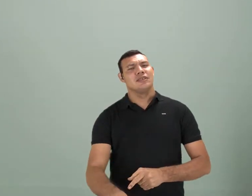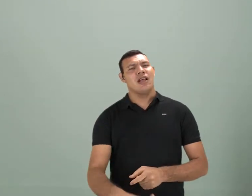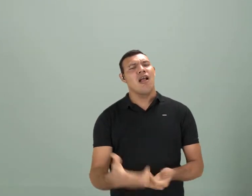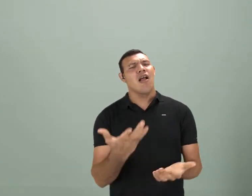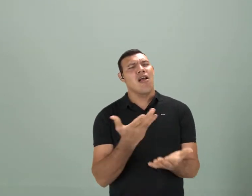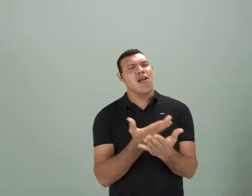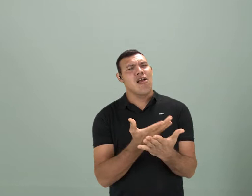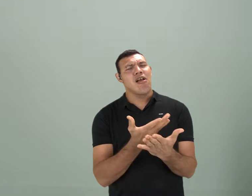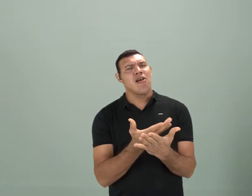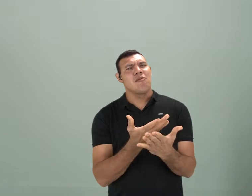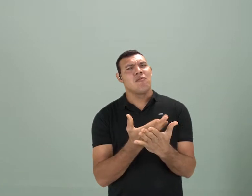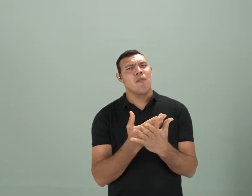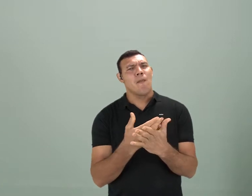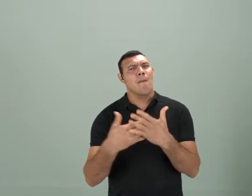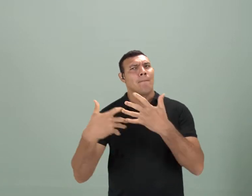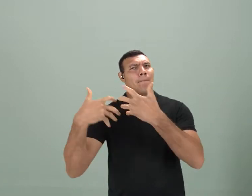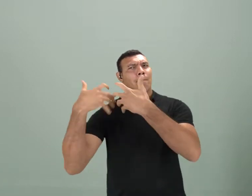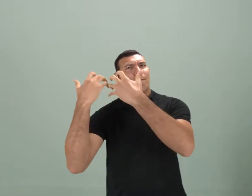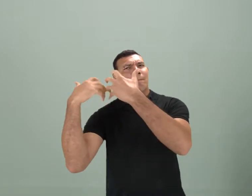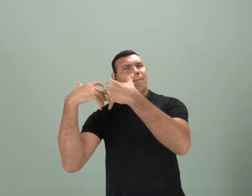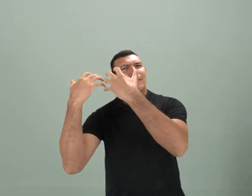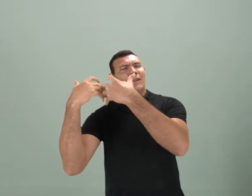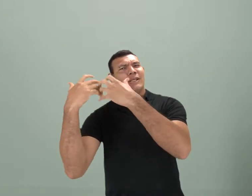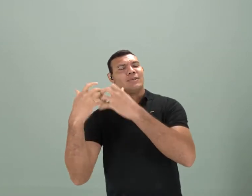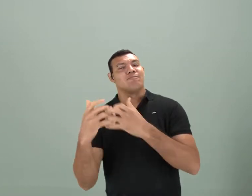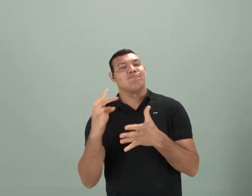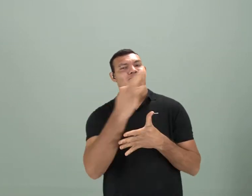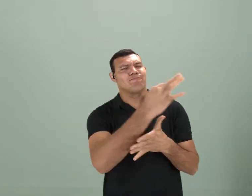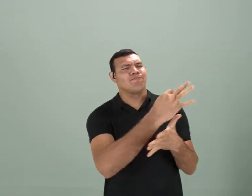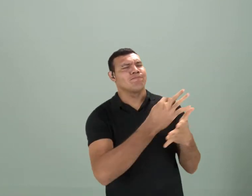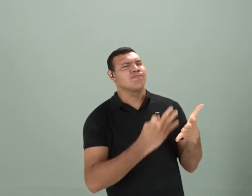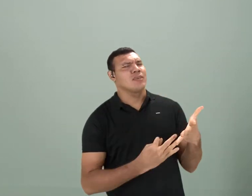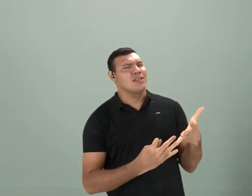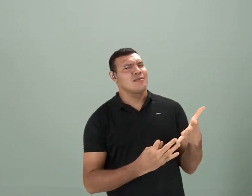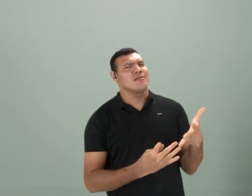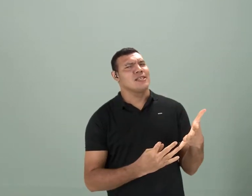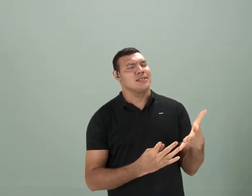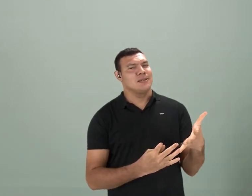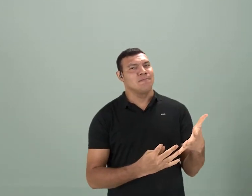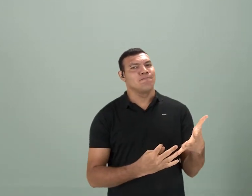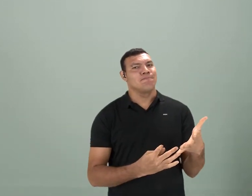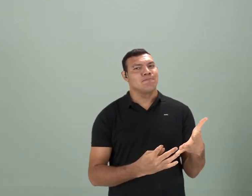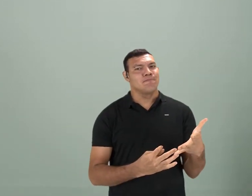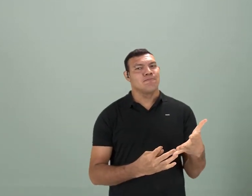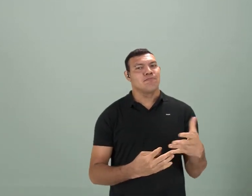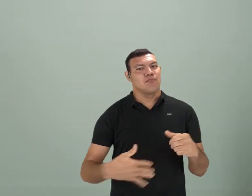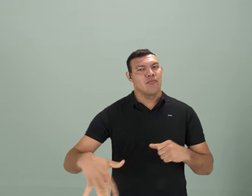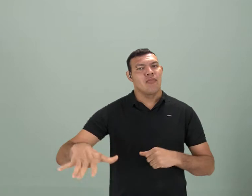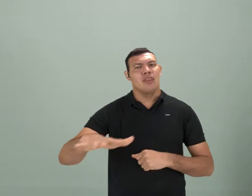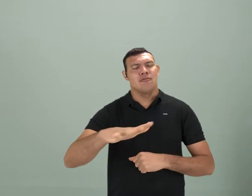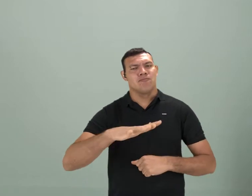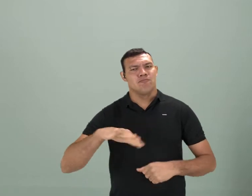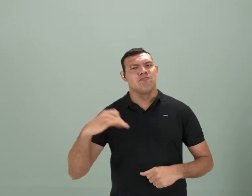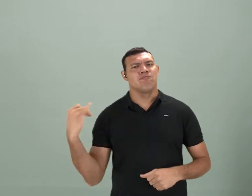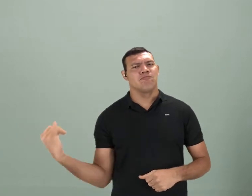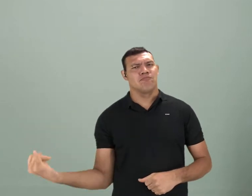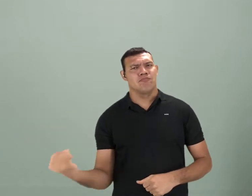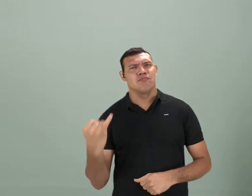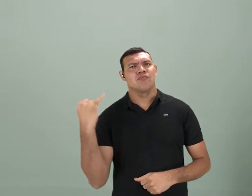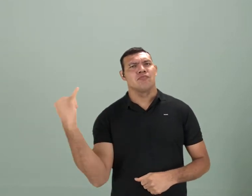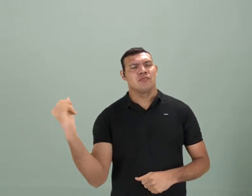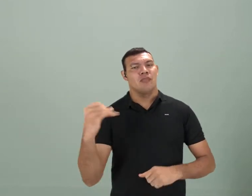vamos refletir um pouco sobre um tipo de texto que vem de uma área muito interessante, que é o